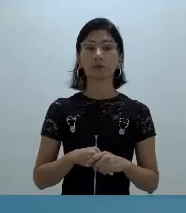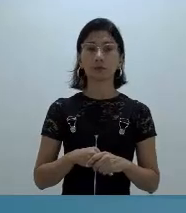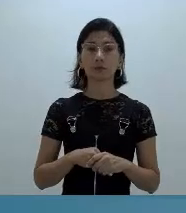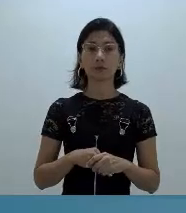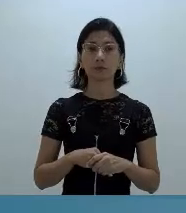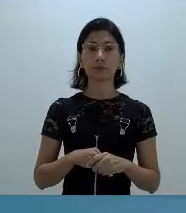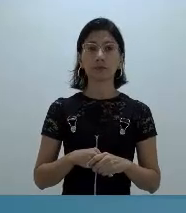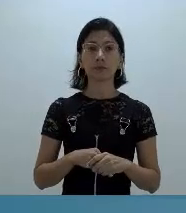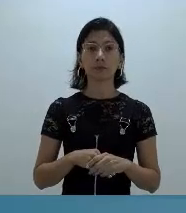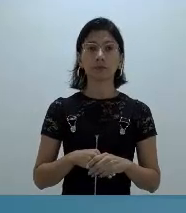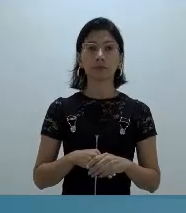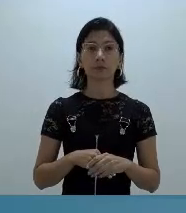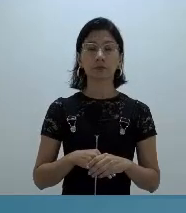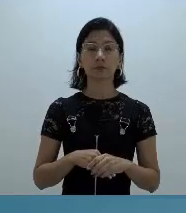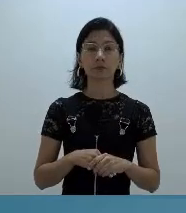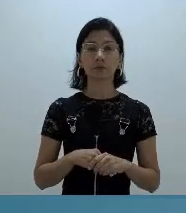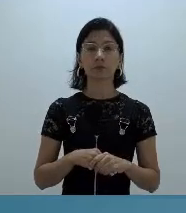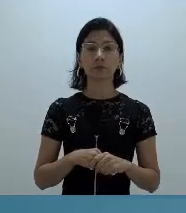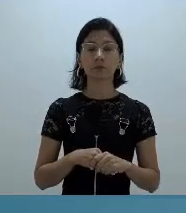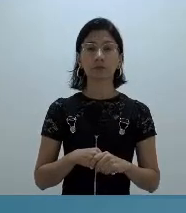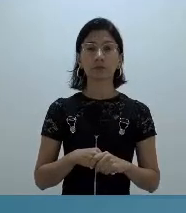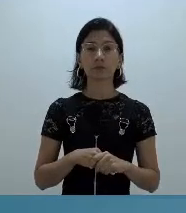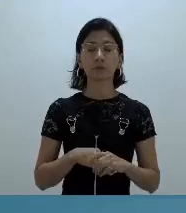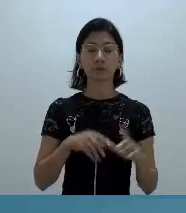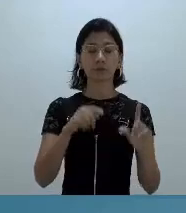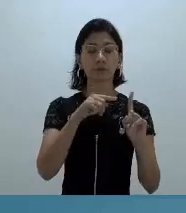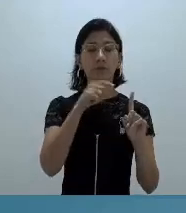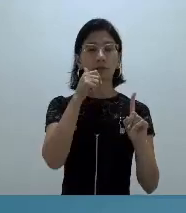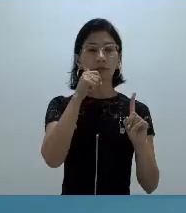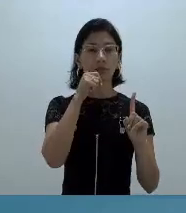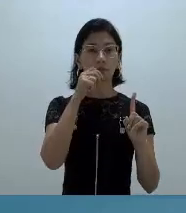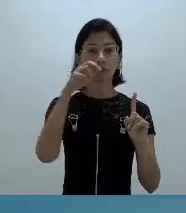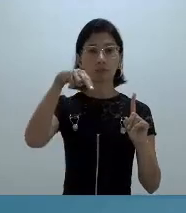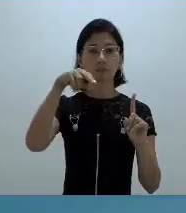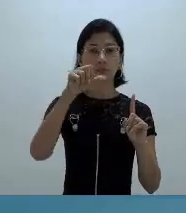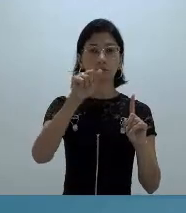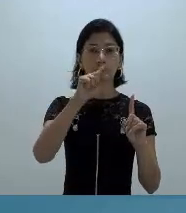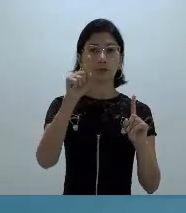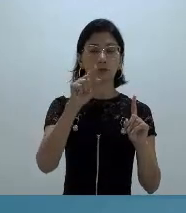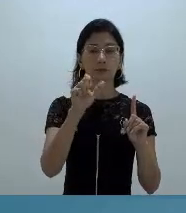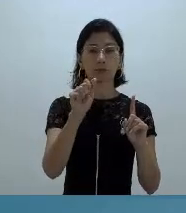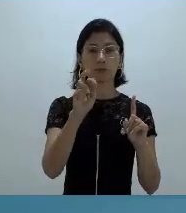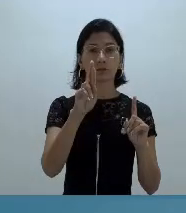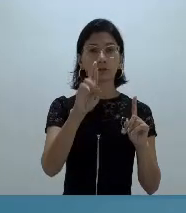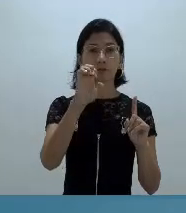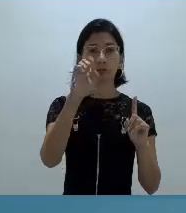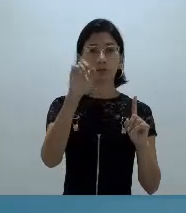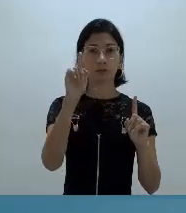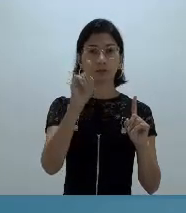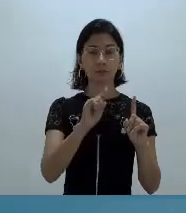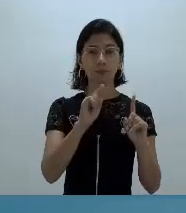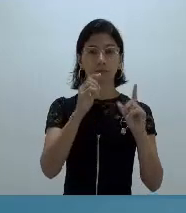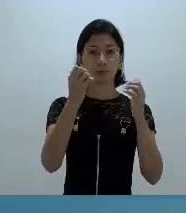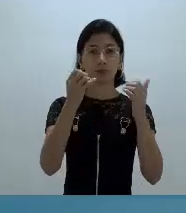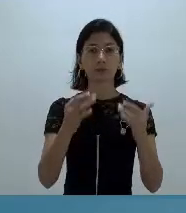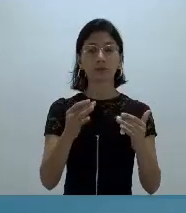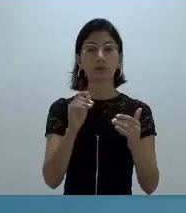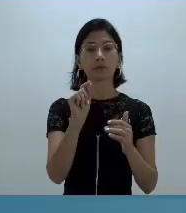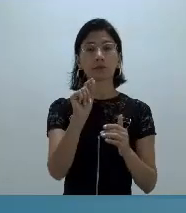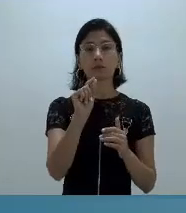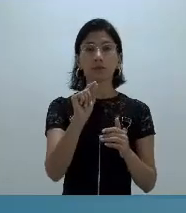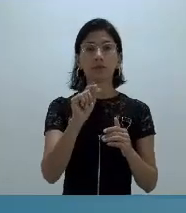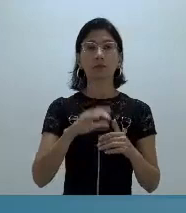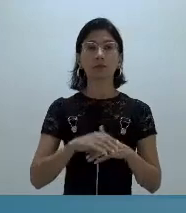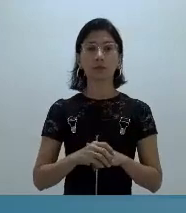privado, relator do desembargador da frente Nazaré Sardelli de Marés, houve acolhimento parcial da impugnação ao cumprimento de